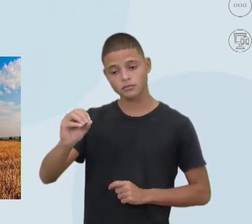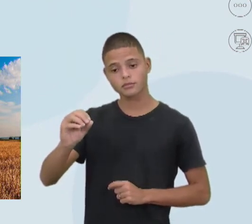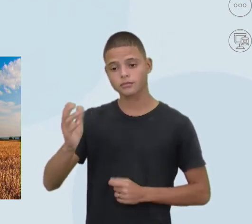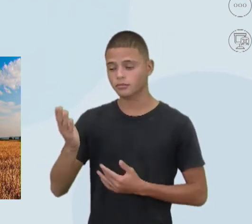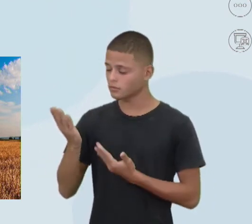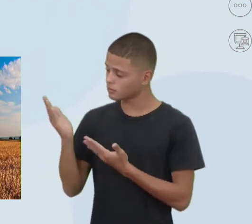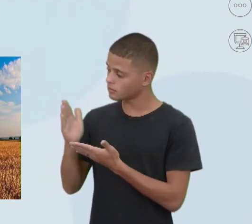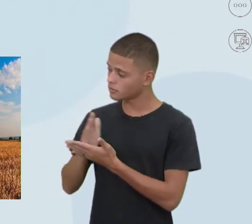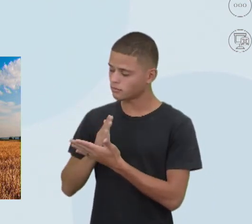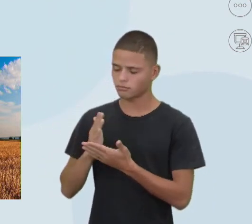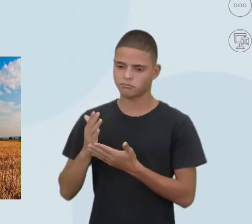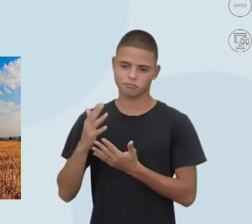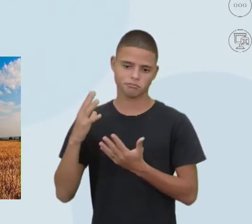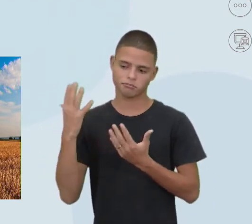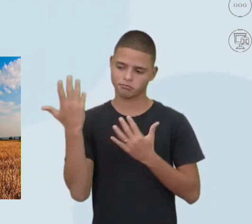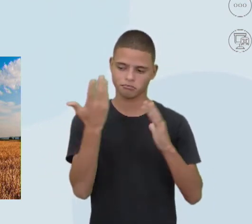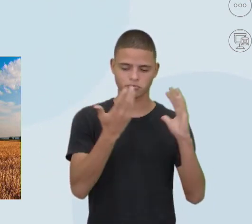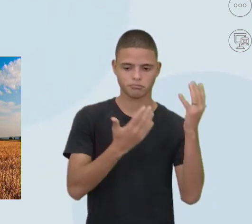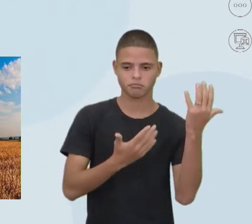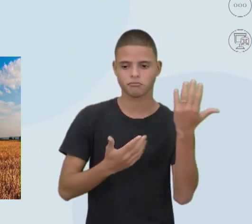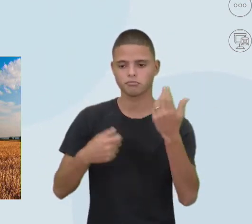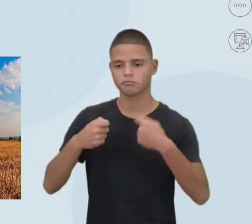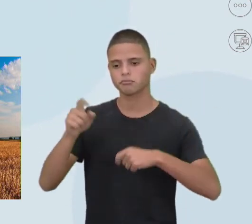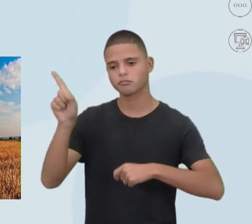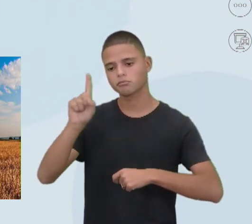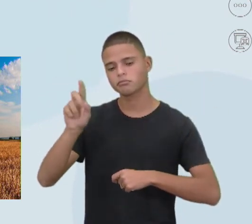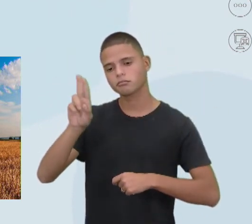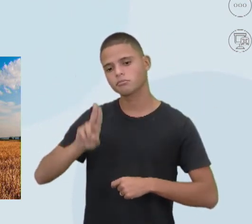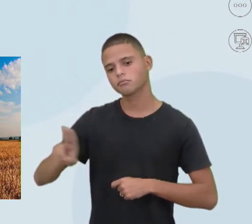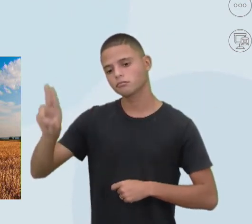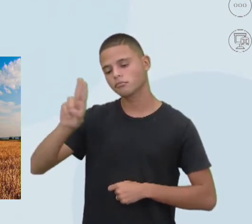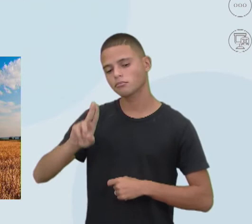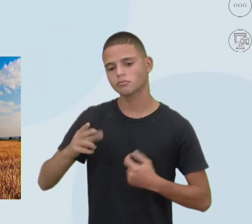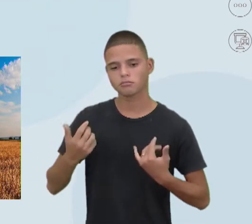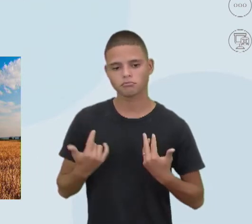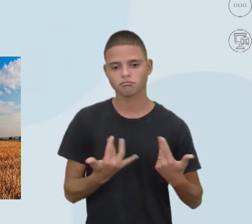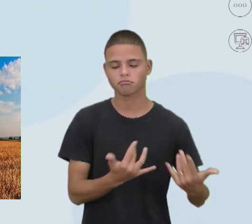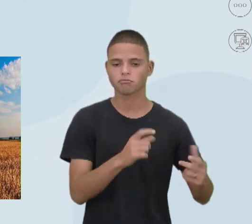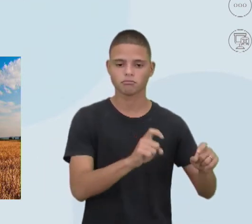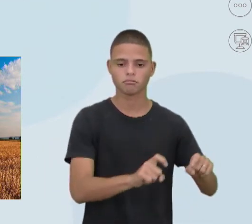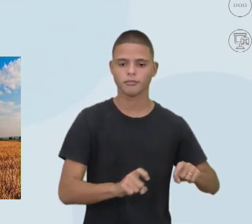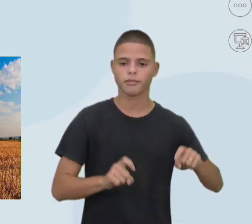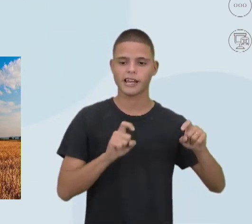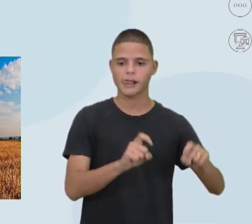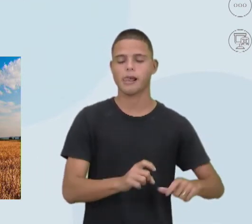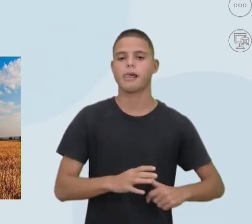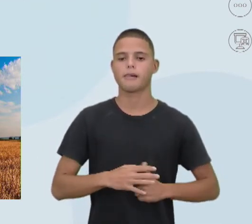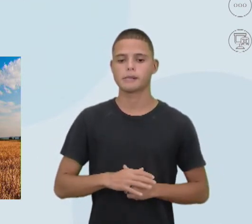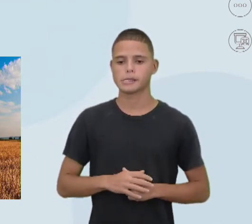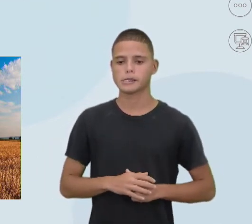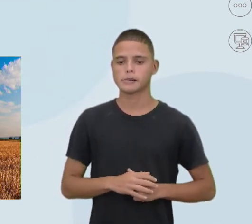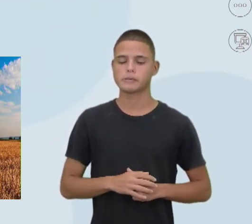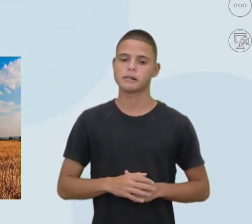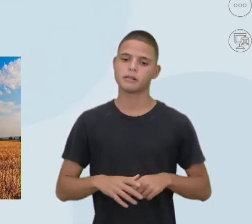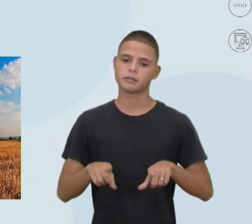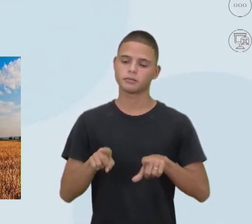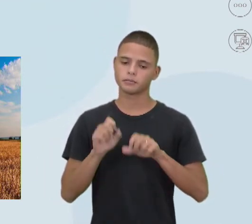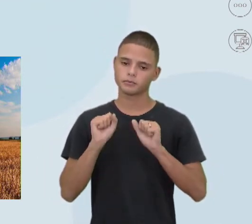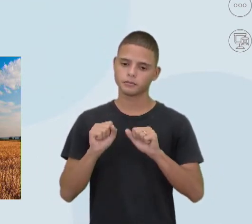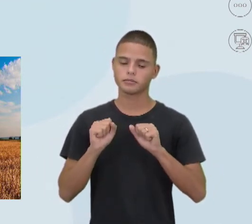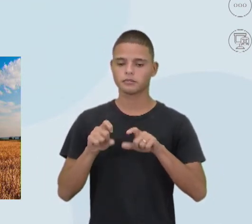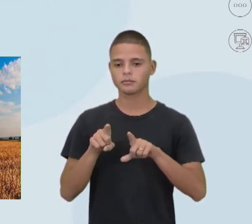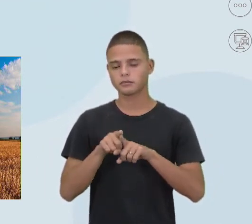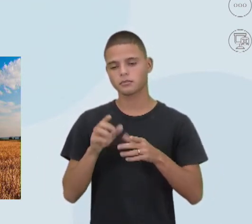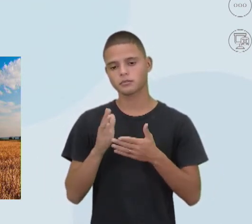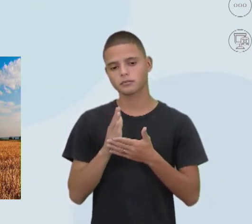não florestais. E aí eles vêm de cultivos agrícolas, e também pode incluir aí os resíduos